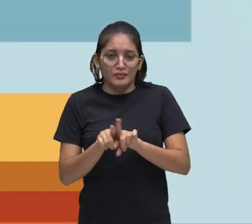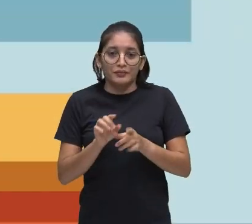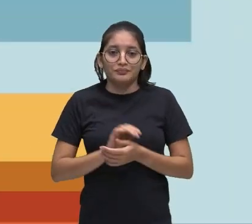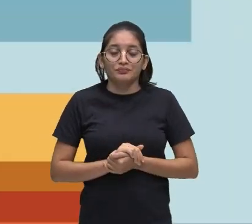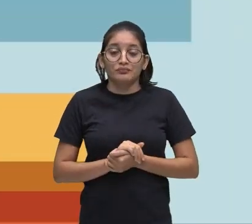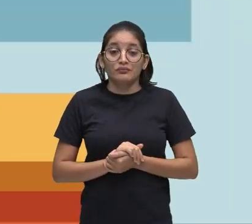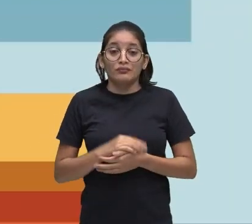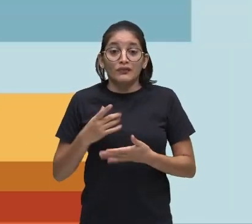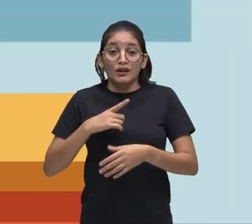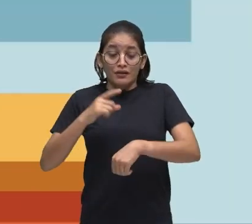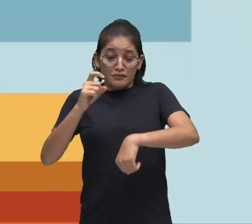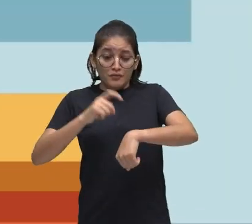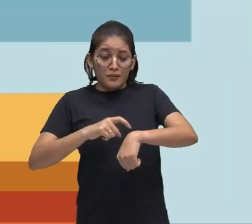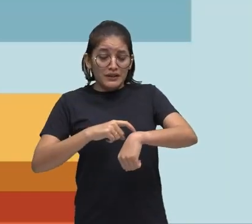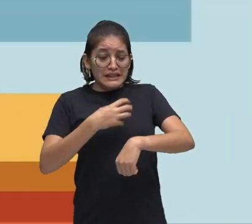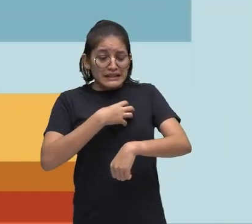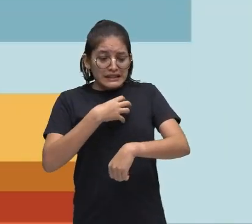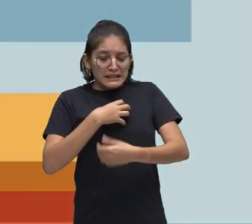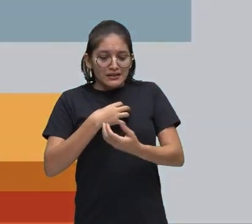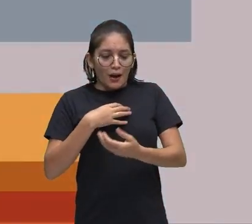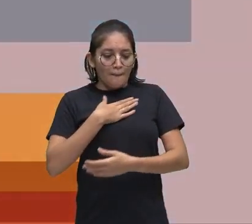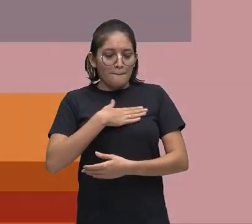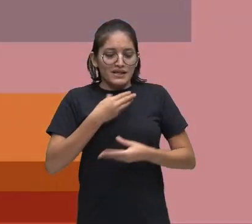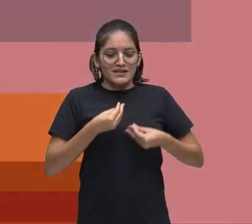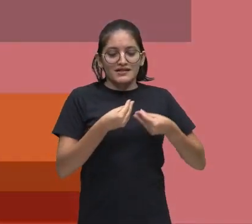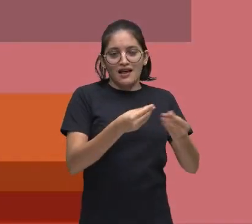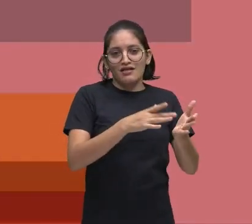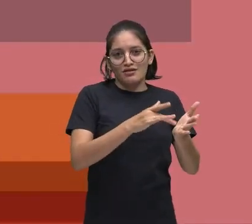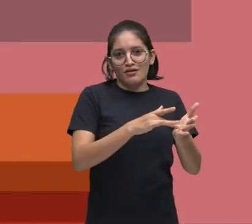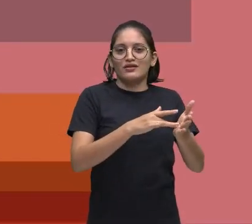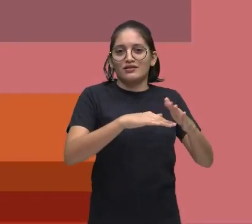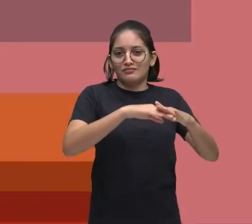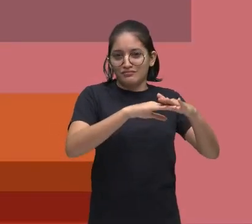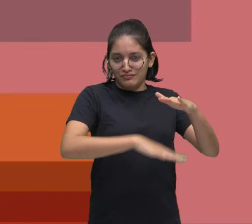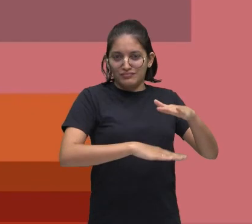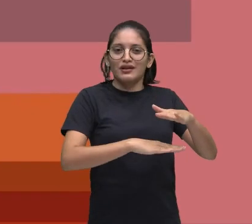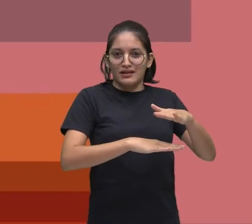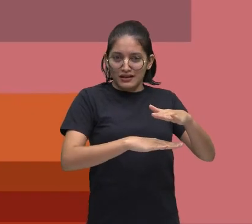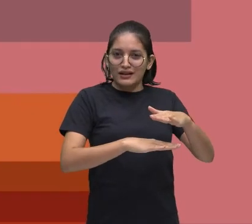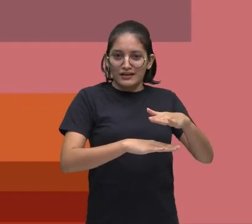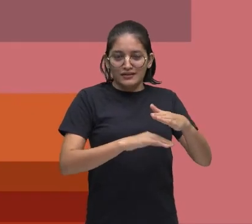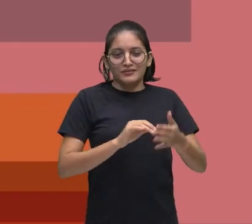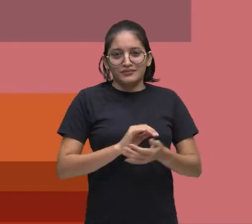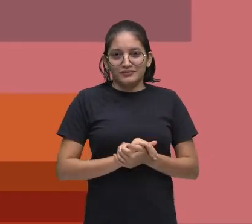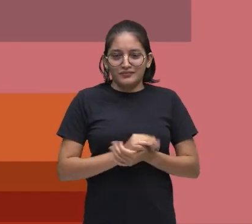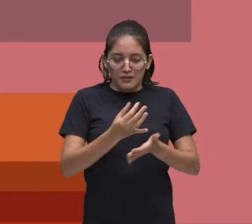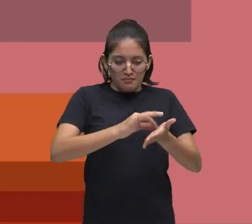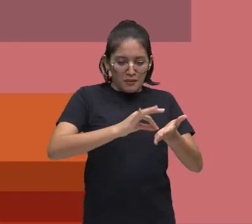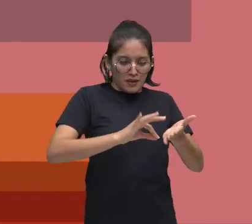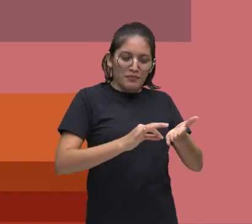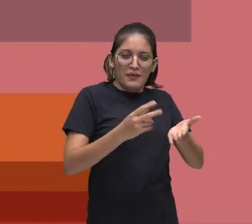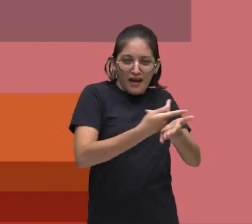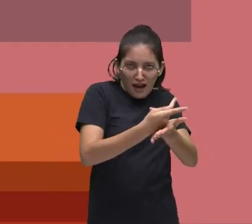Houve até momentos em que ela sentia um certo prazer em dar-lhe notas baixas ao corrigir as suas provas e trabalhos.